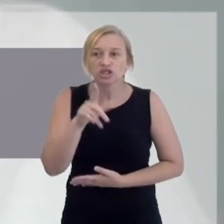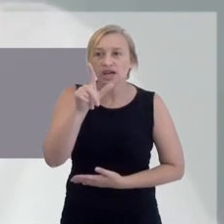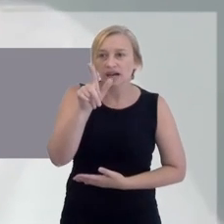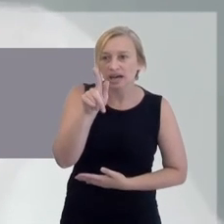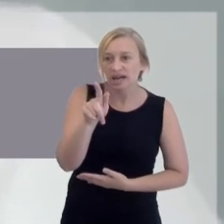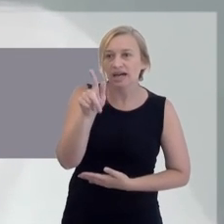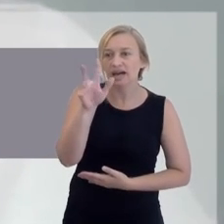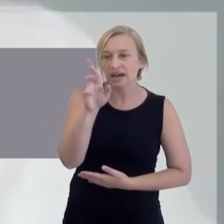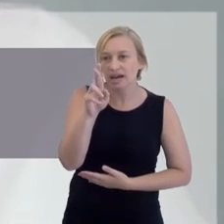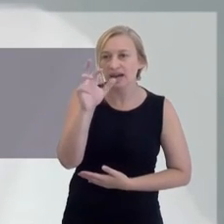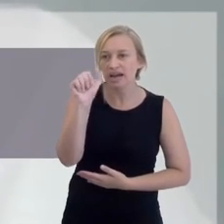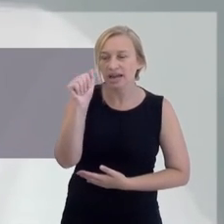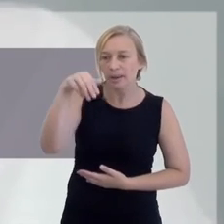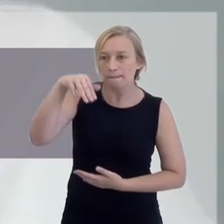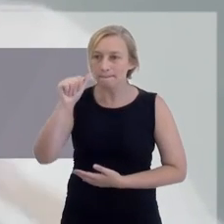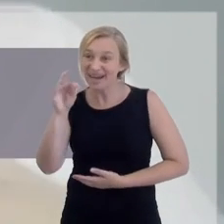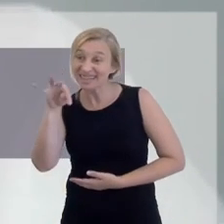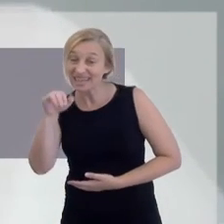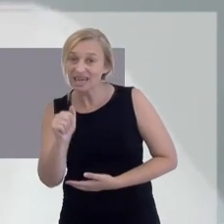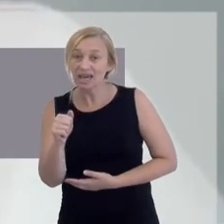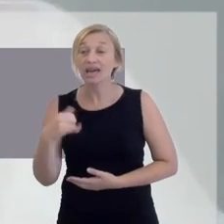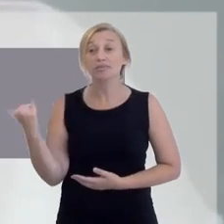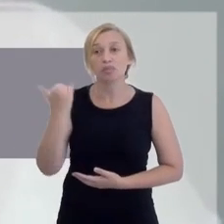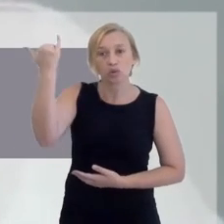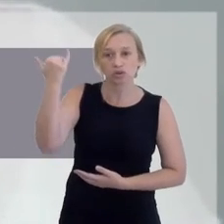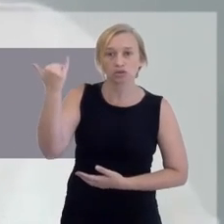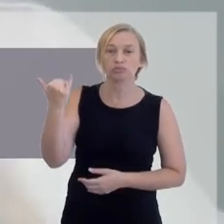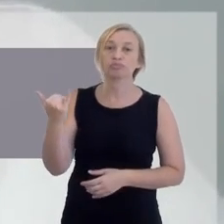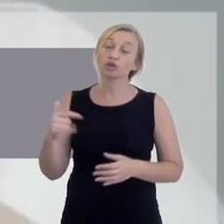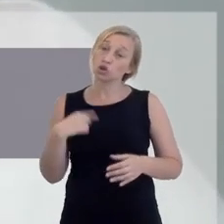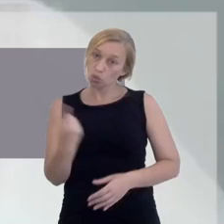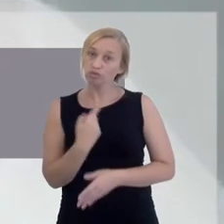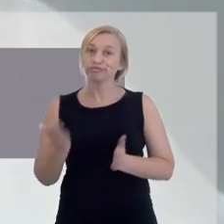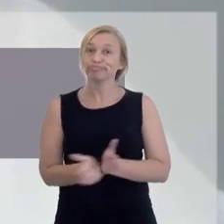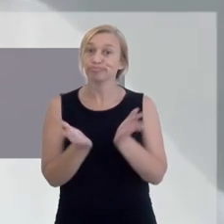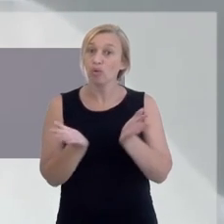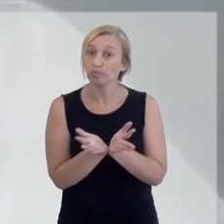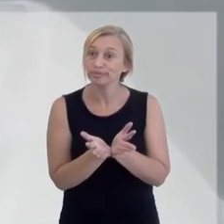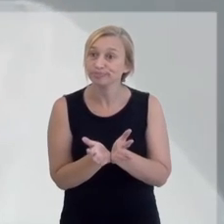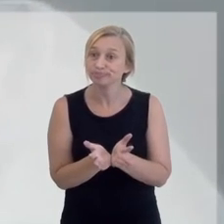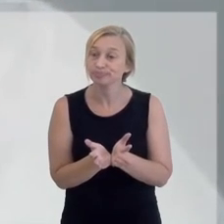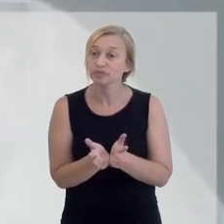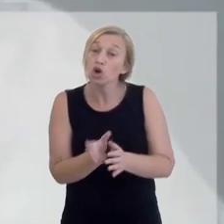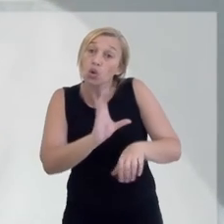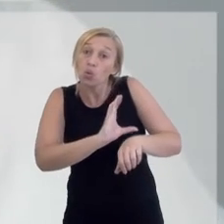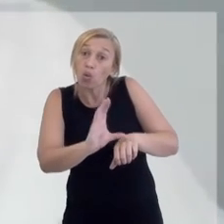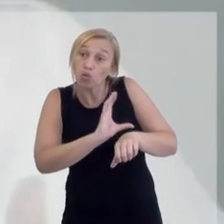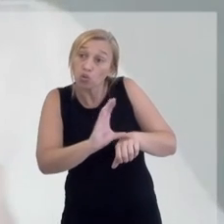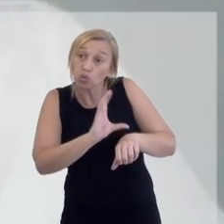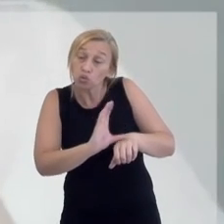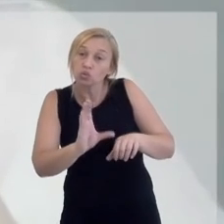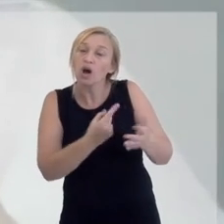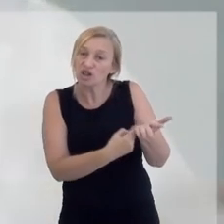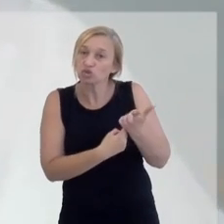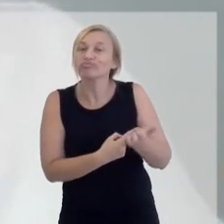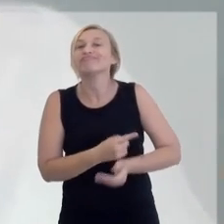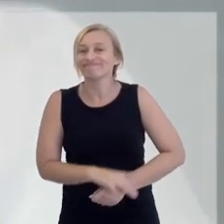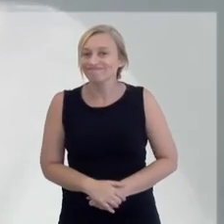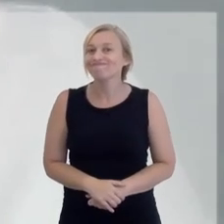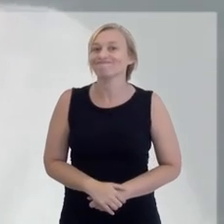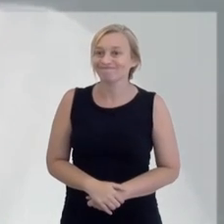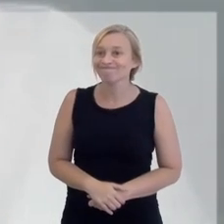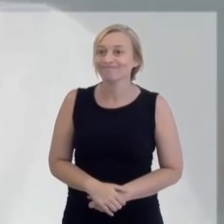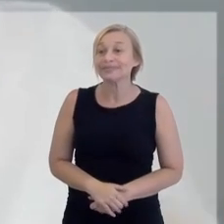Eu gosto da gramática porque eu acho importante. Porque para concurso, para a gente que é pobre, concurso